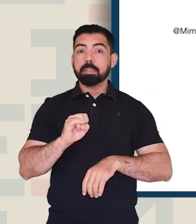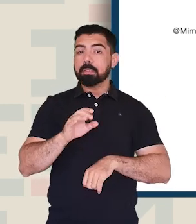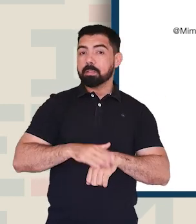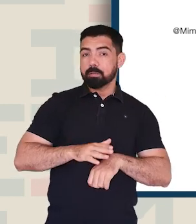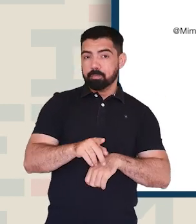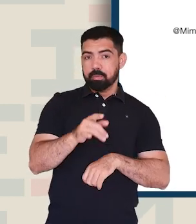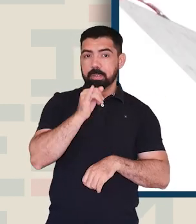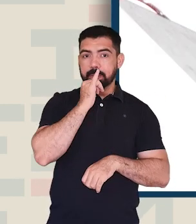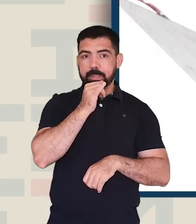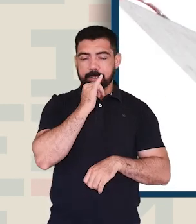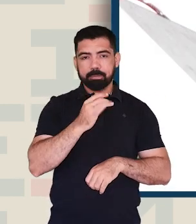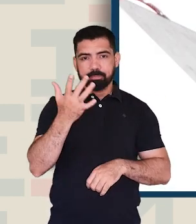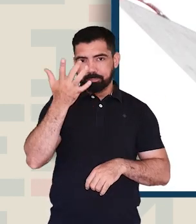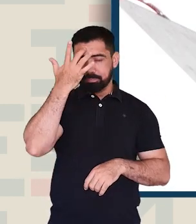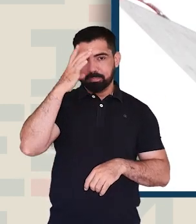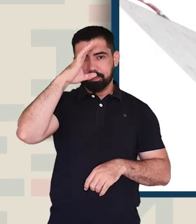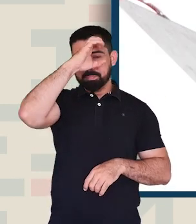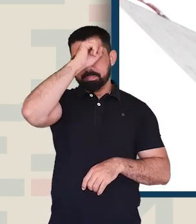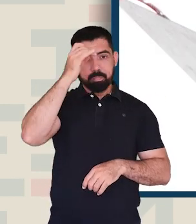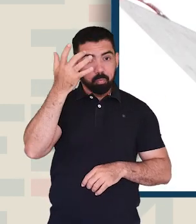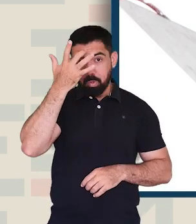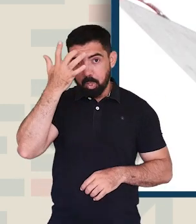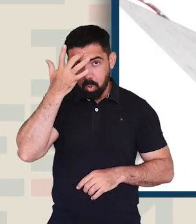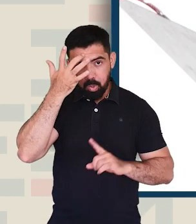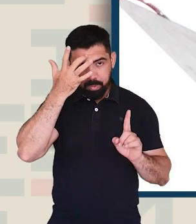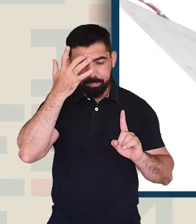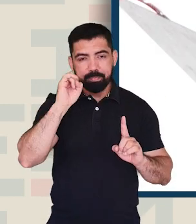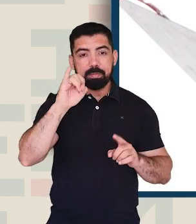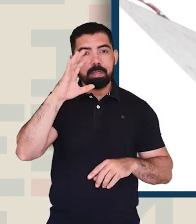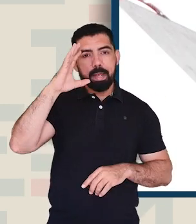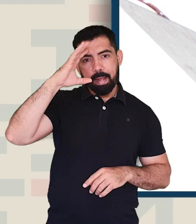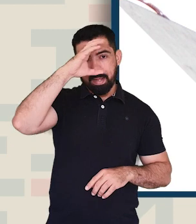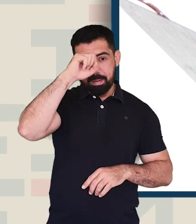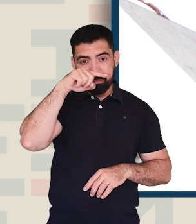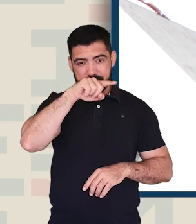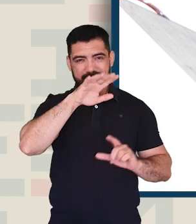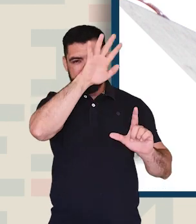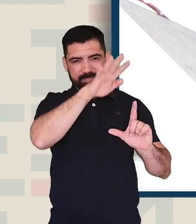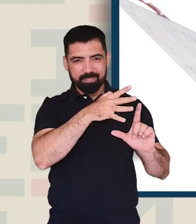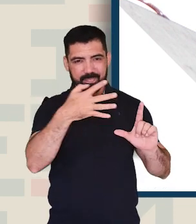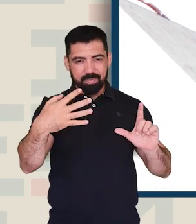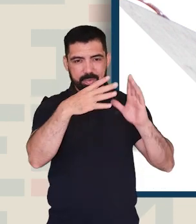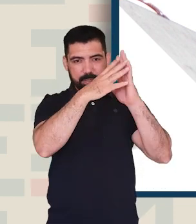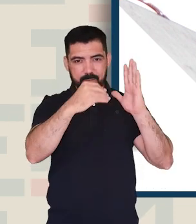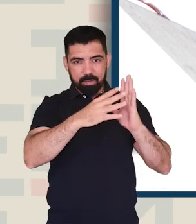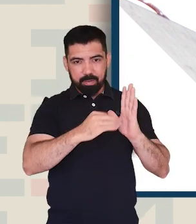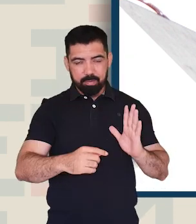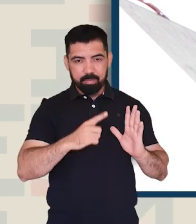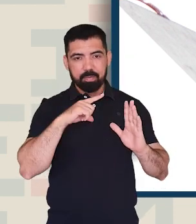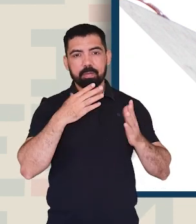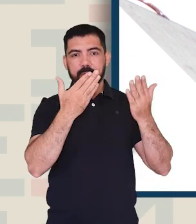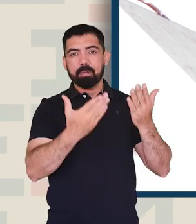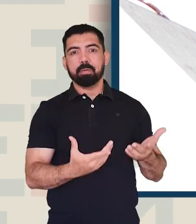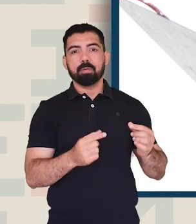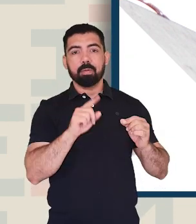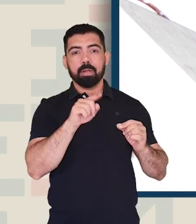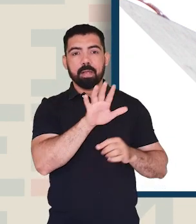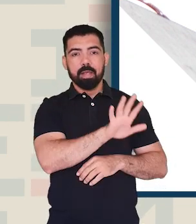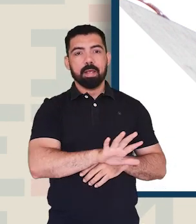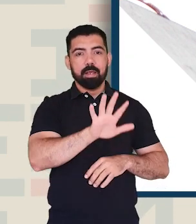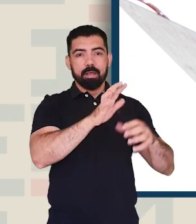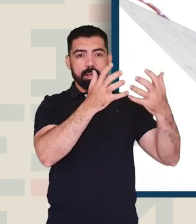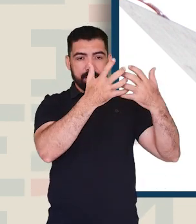você assimila, não vou nem dizer decora, você assimila esse molde onde tem os